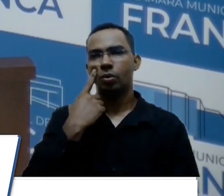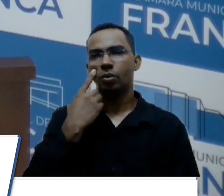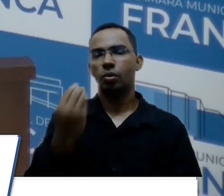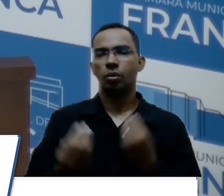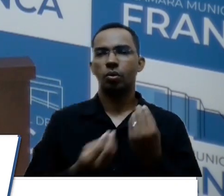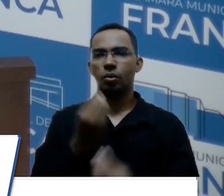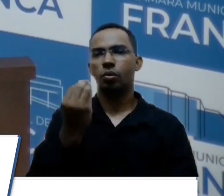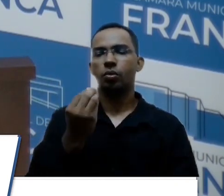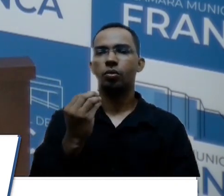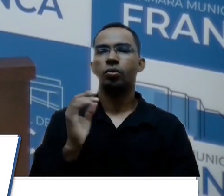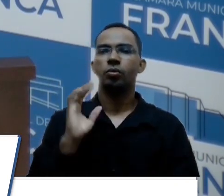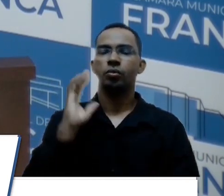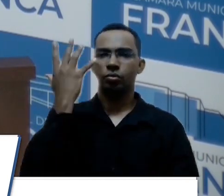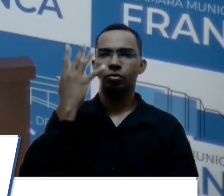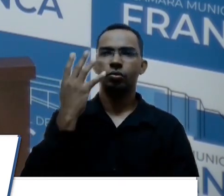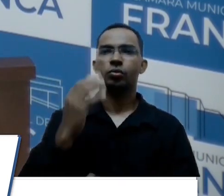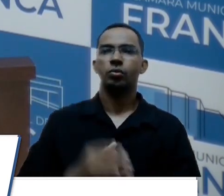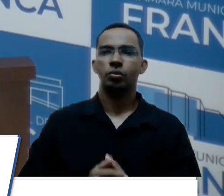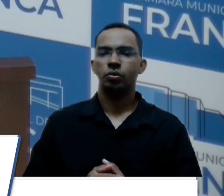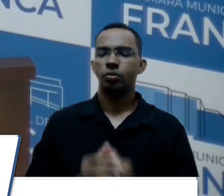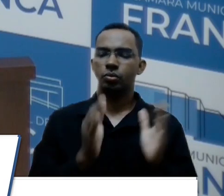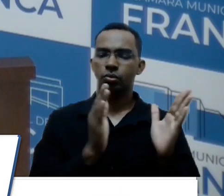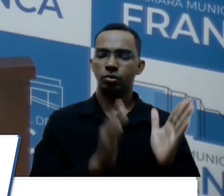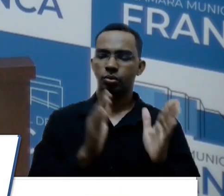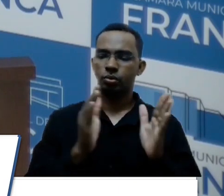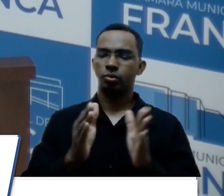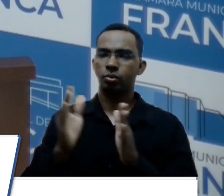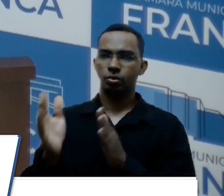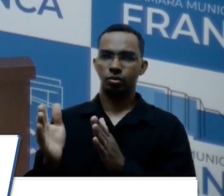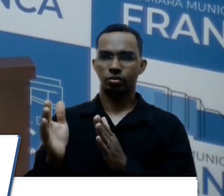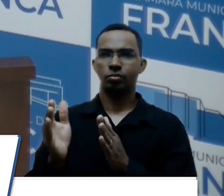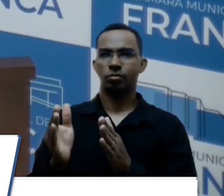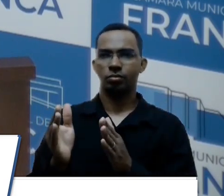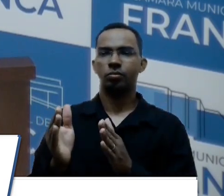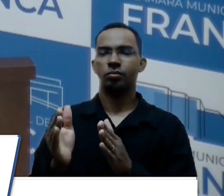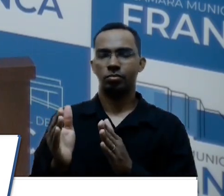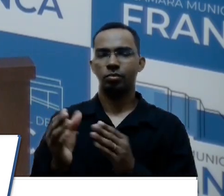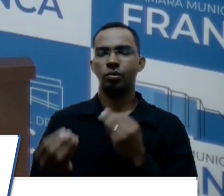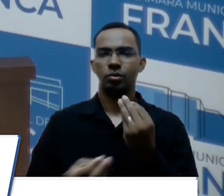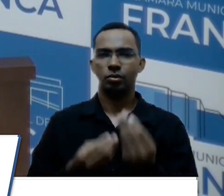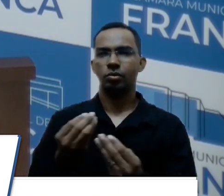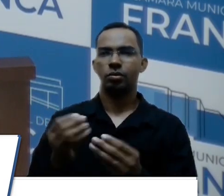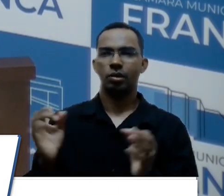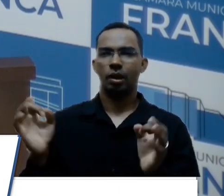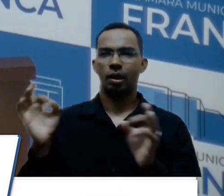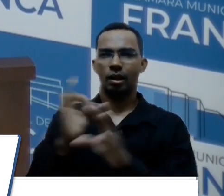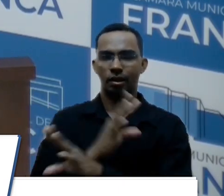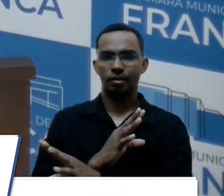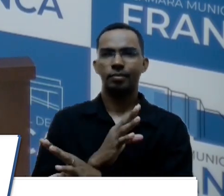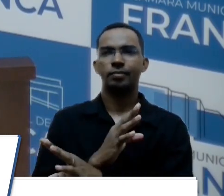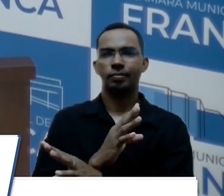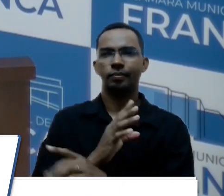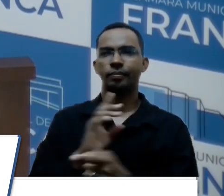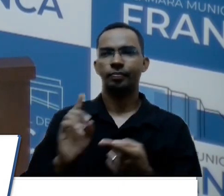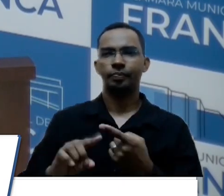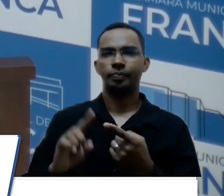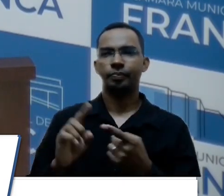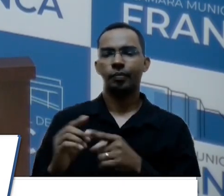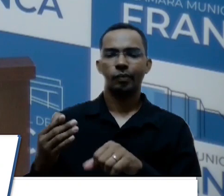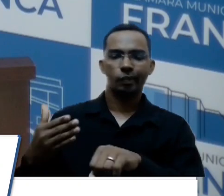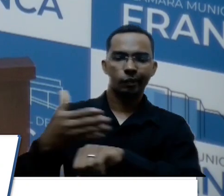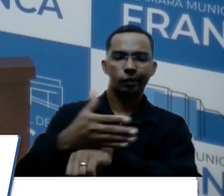funciona o processo que culmina na entrada